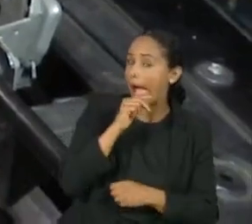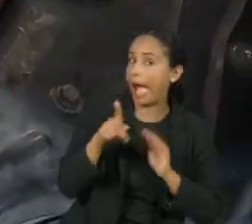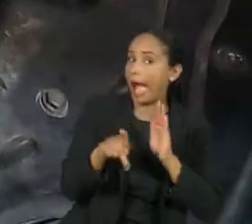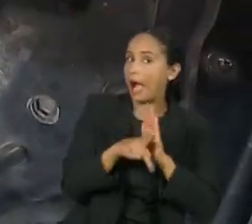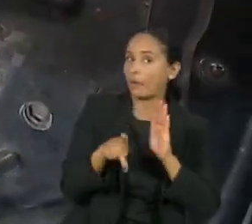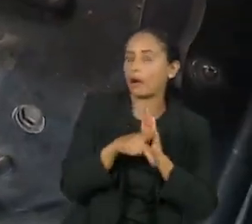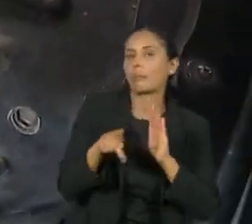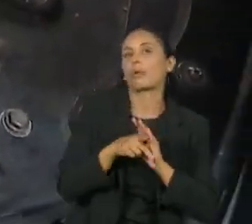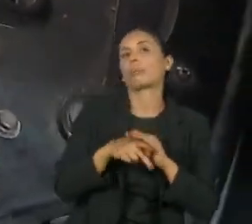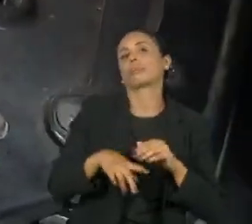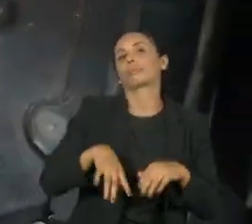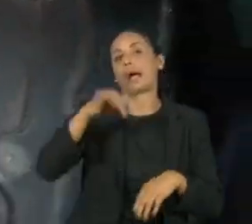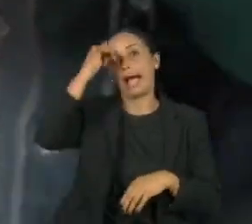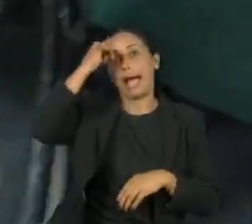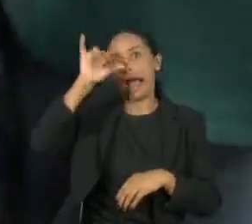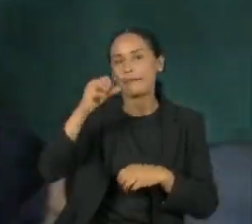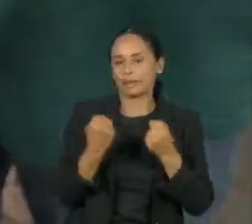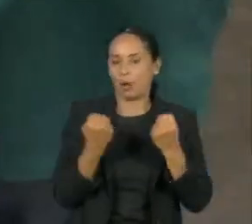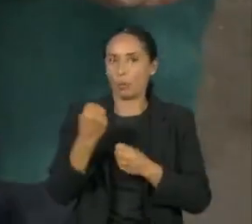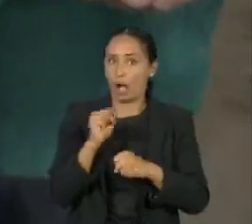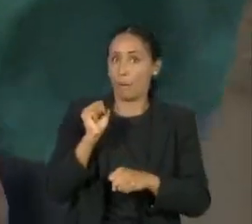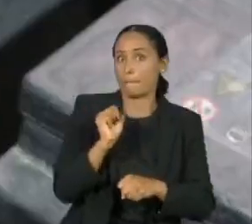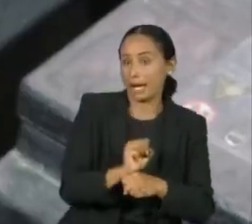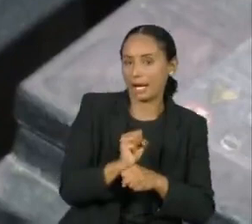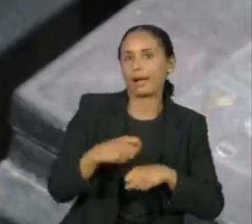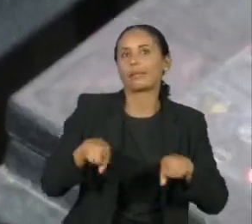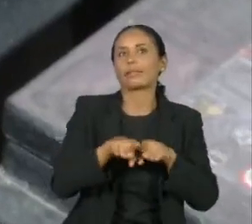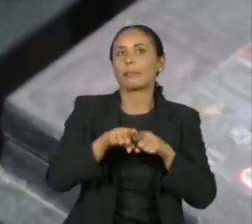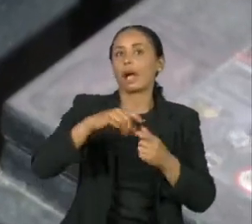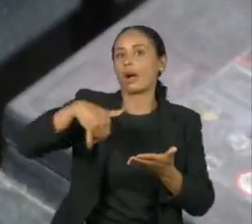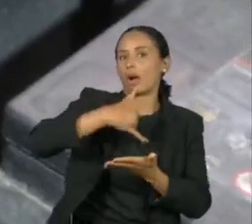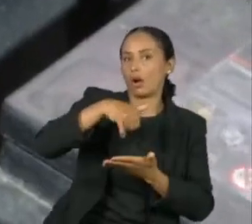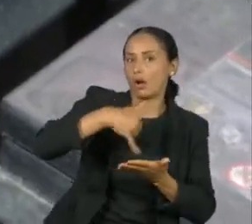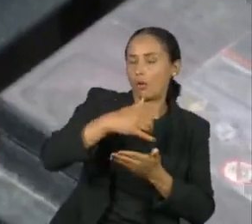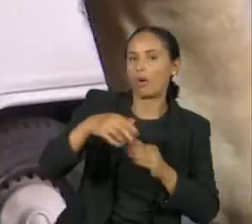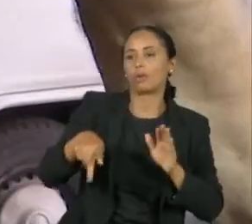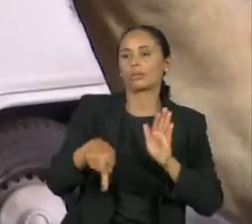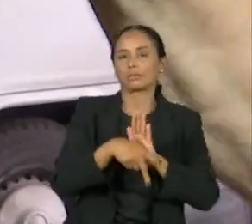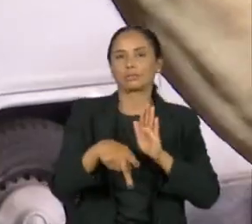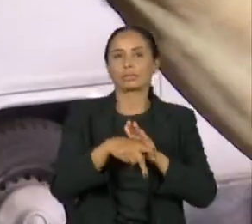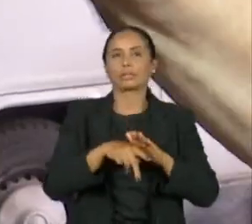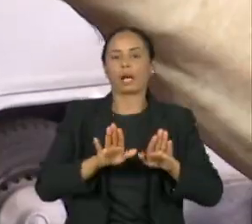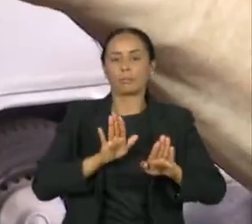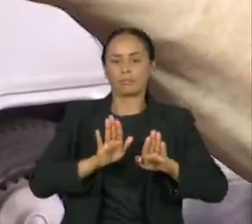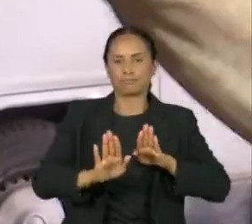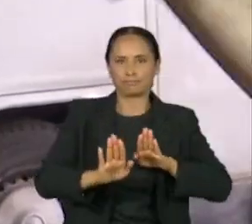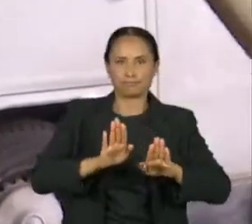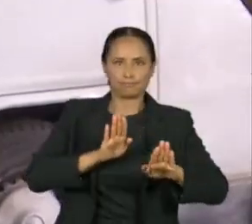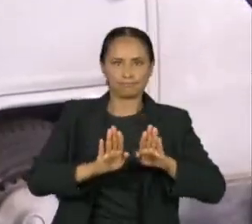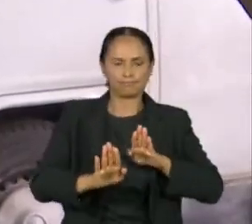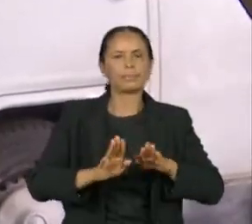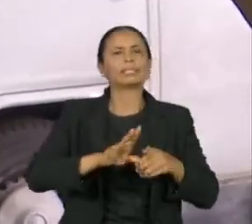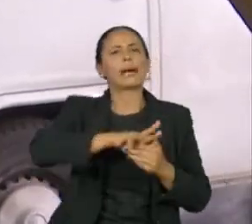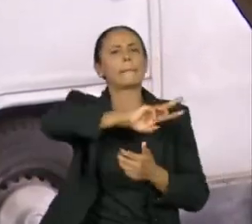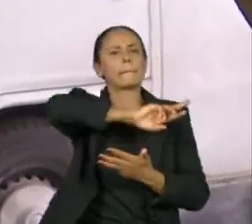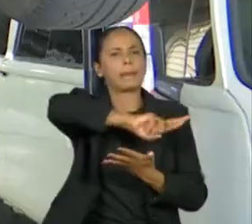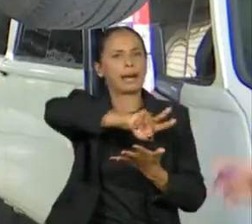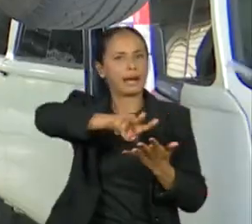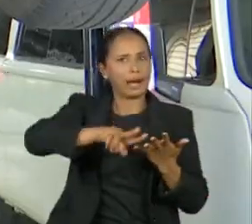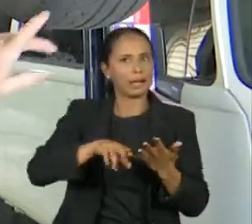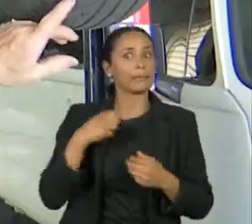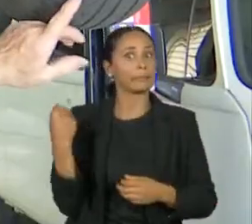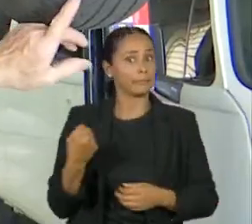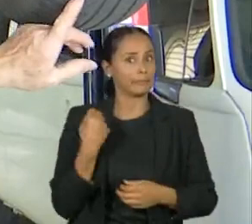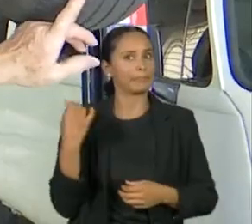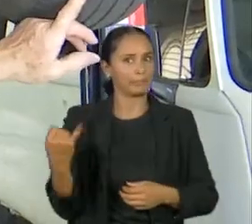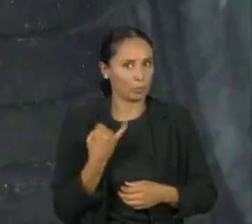precisa estar em dia. Assim como o óleo do motor, o fluido e as pastilhas de freio. Itens que requerem mais experiência